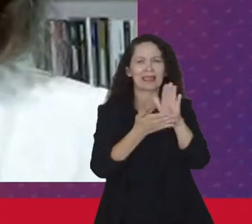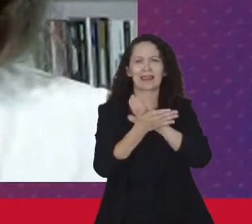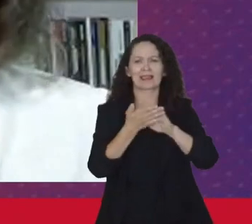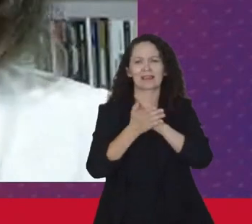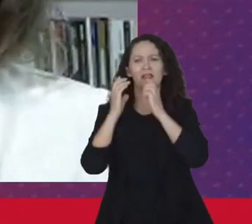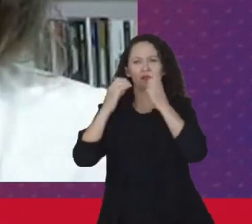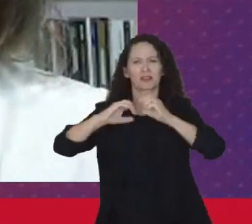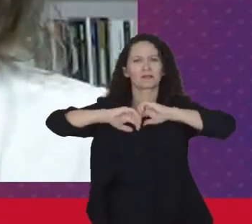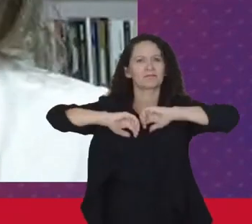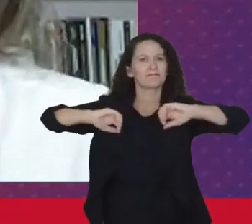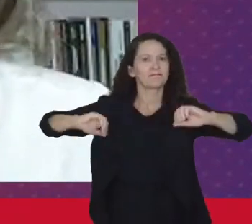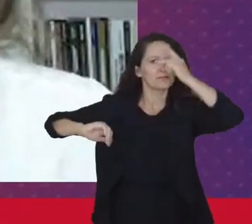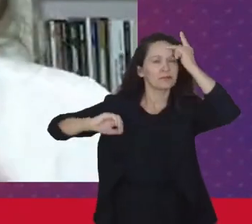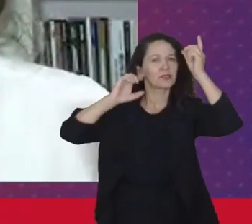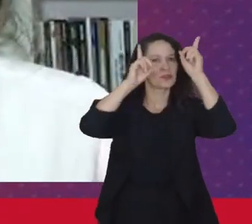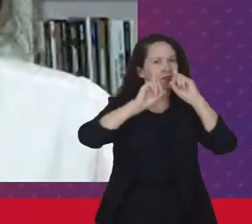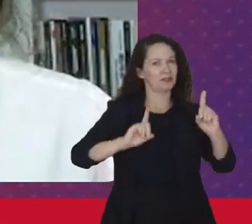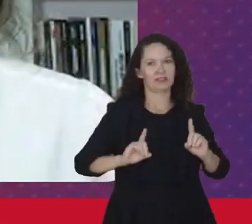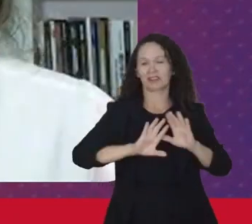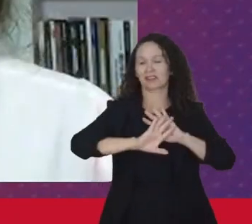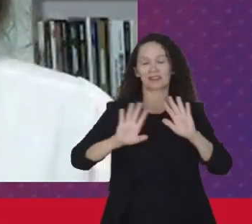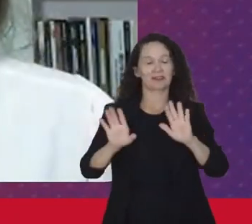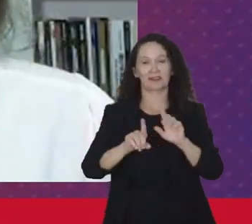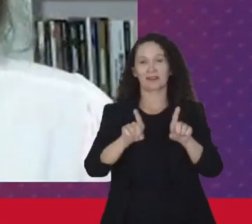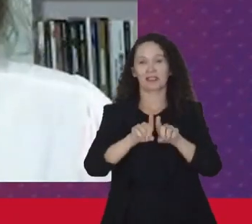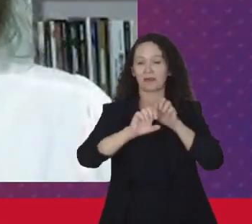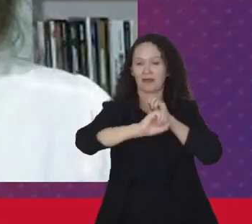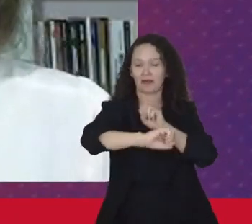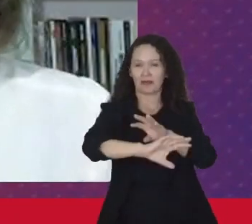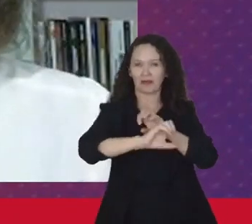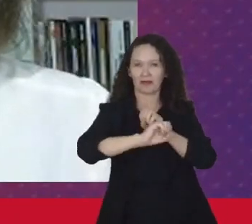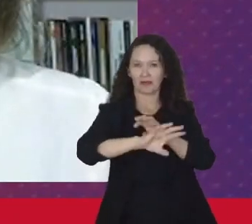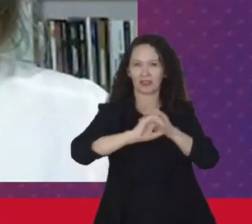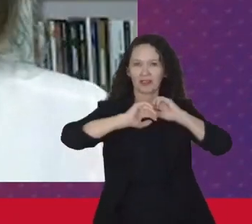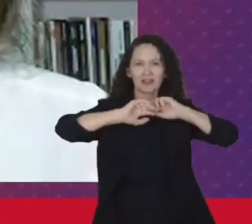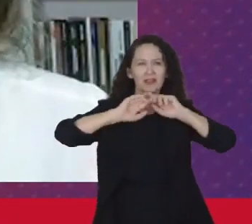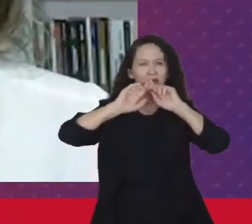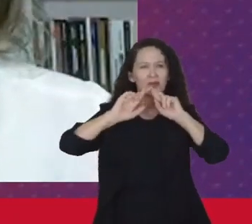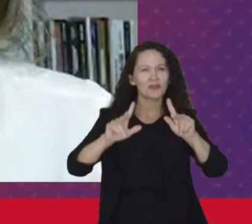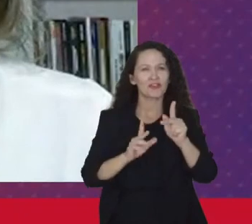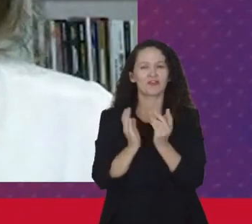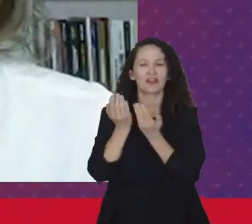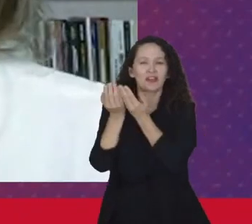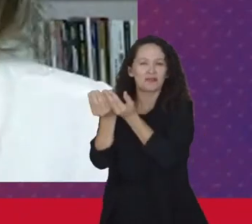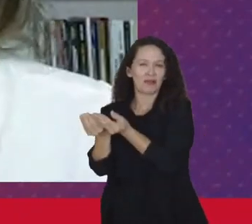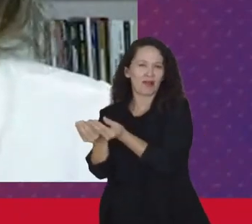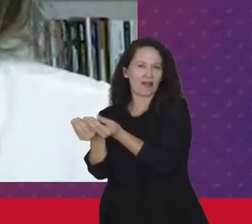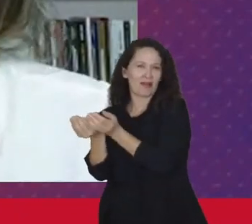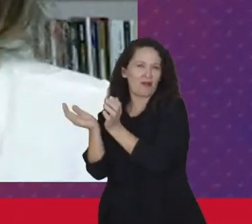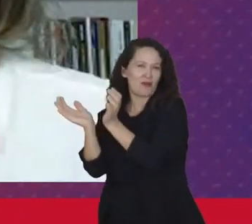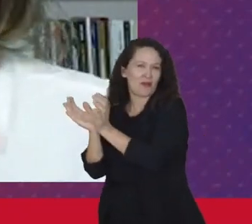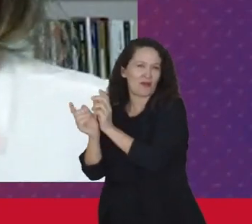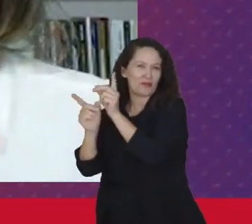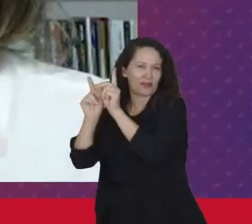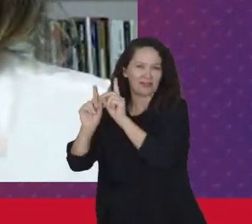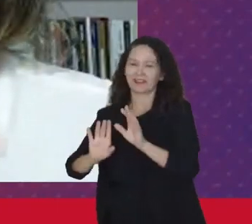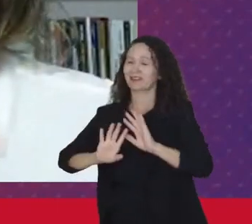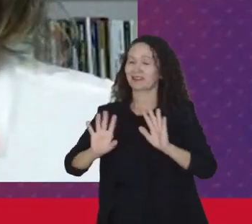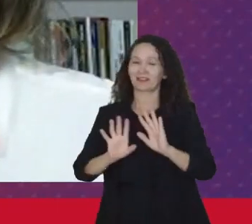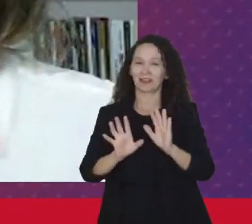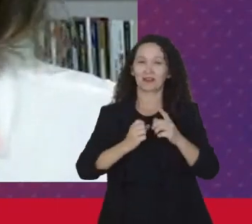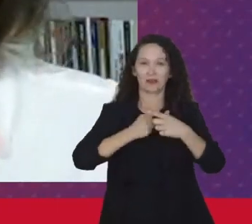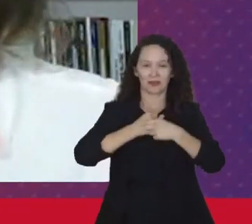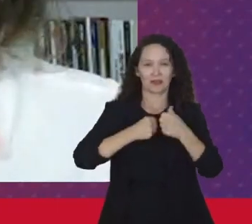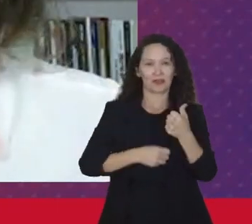espaço segregado para pessoas com deficiência e de nenhuma educação diferenciada para as pessoas com deficiência. O